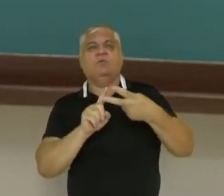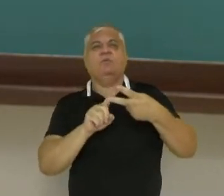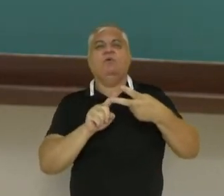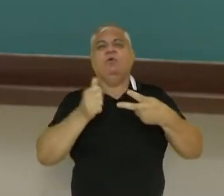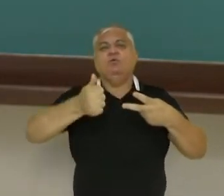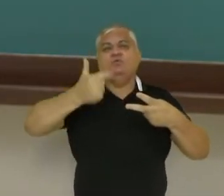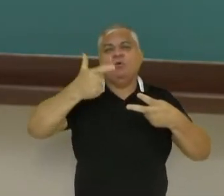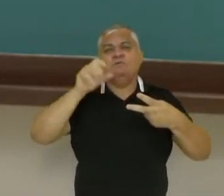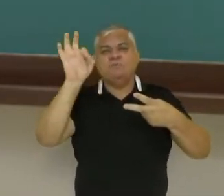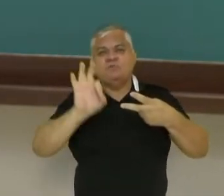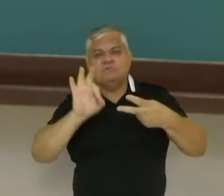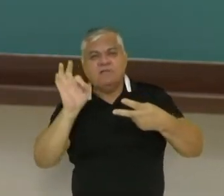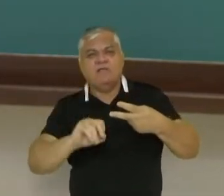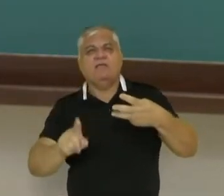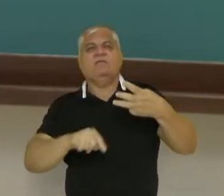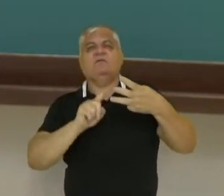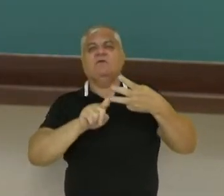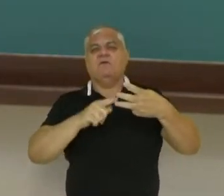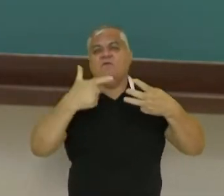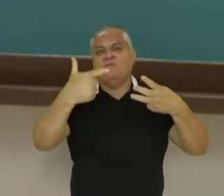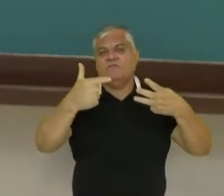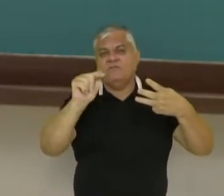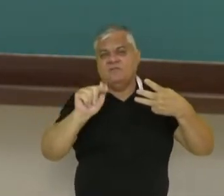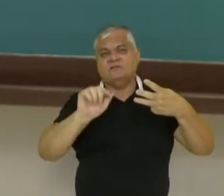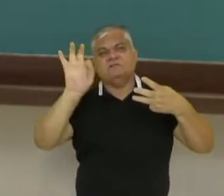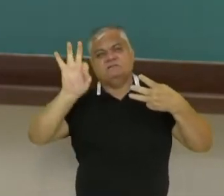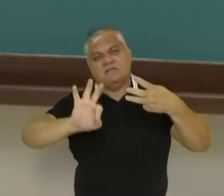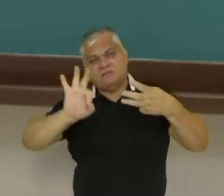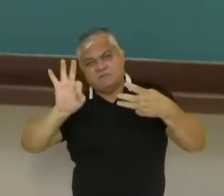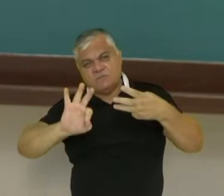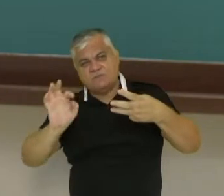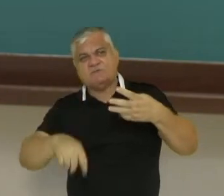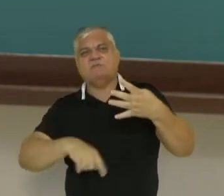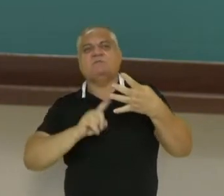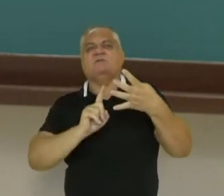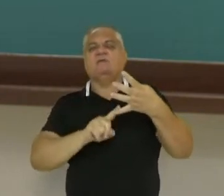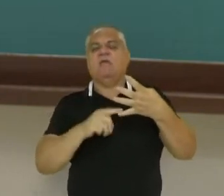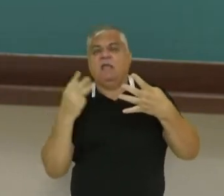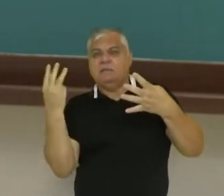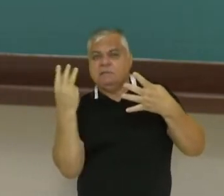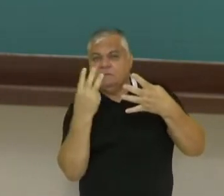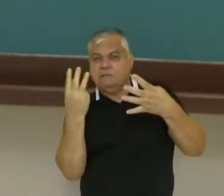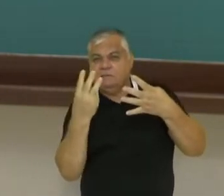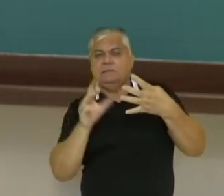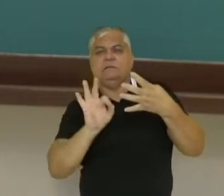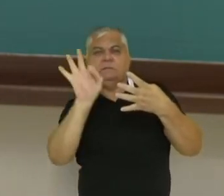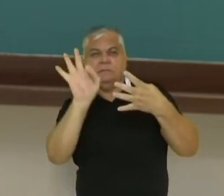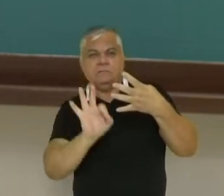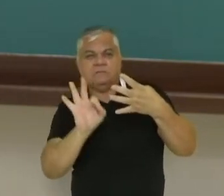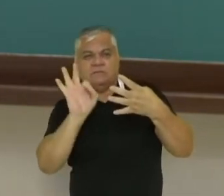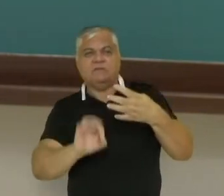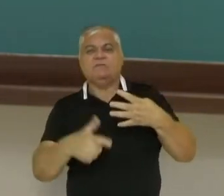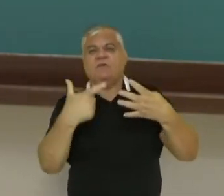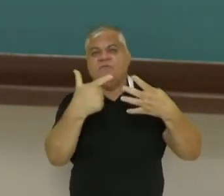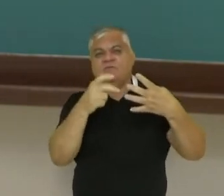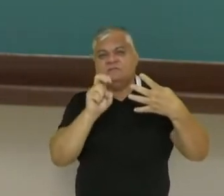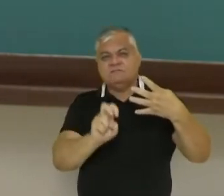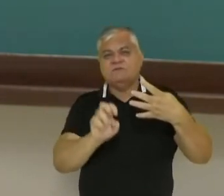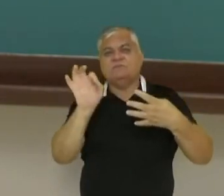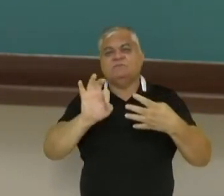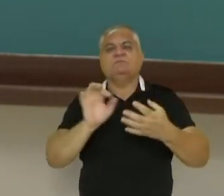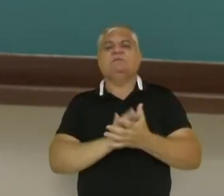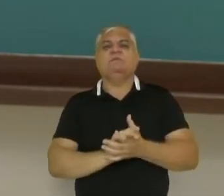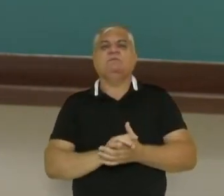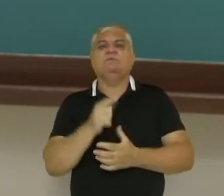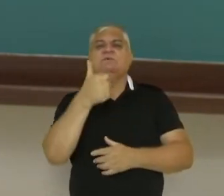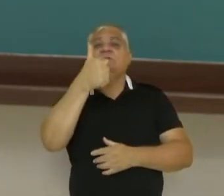140, 12% de 140, 27% de 140 e 25% de 140. O que